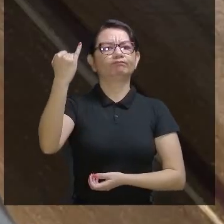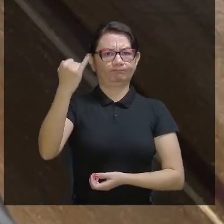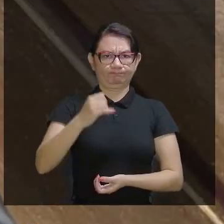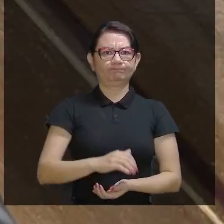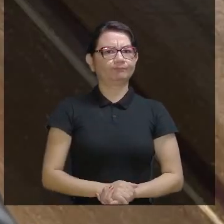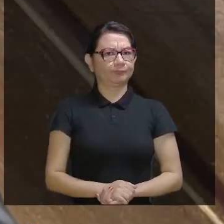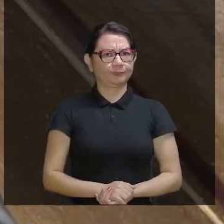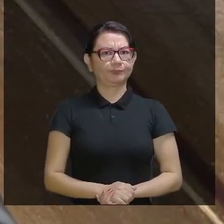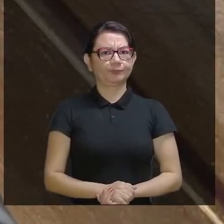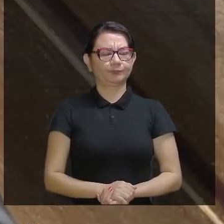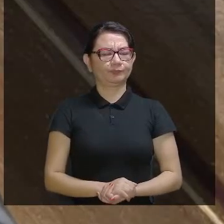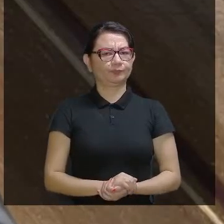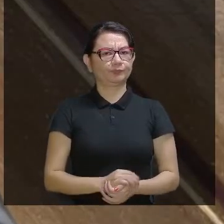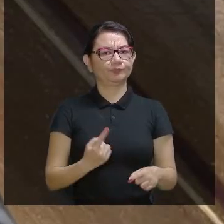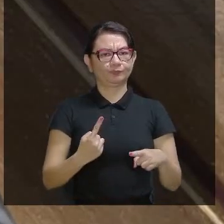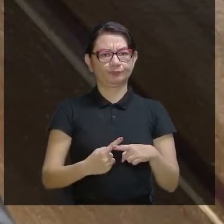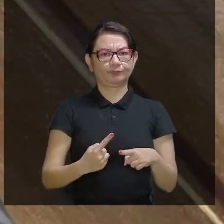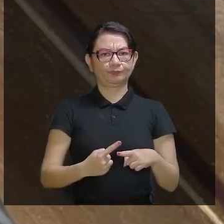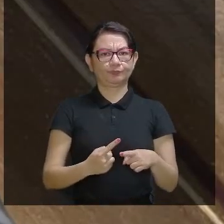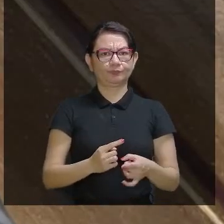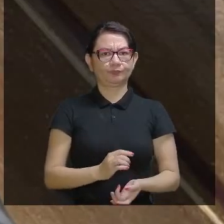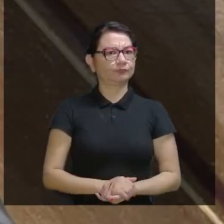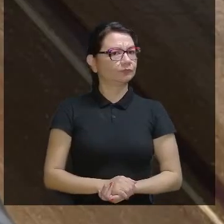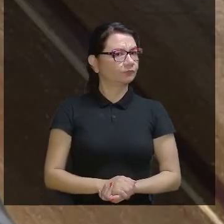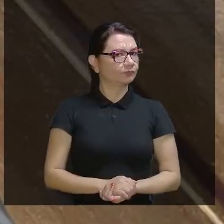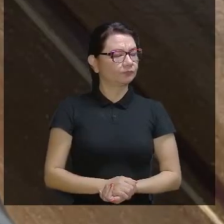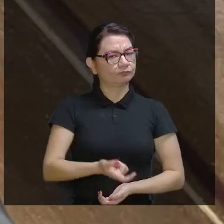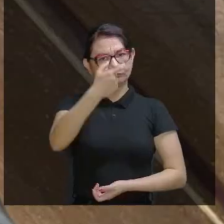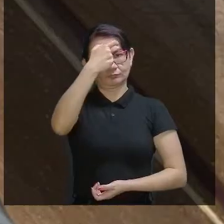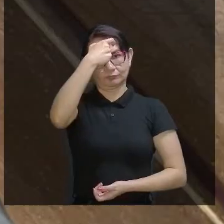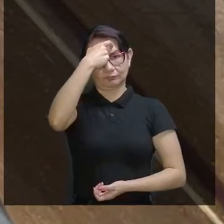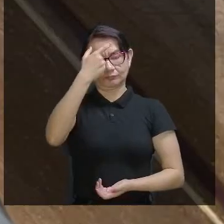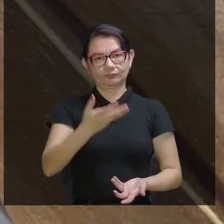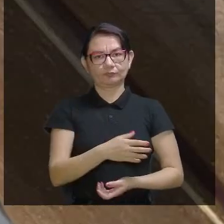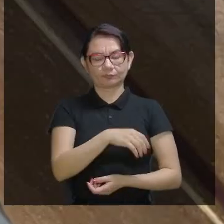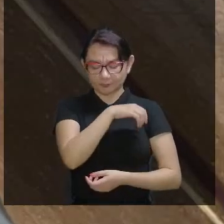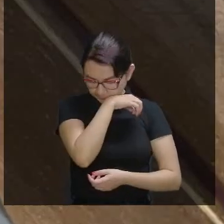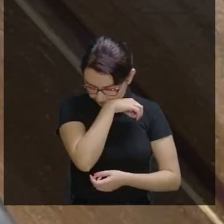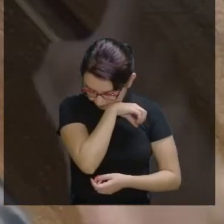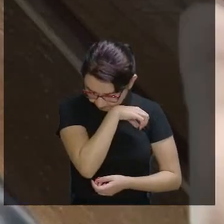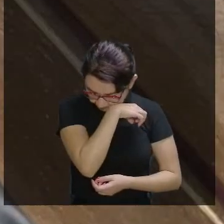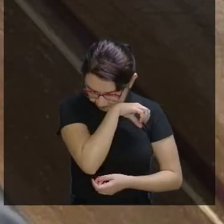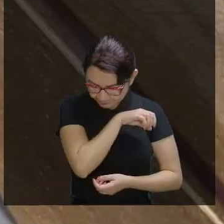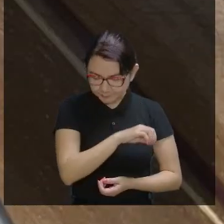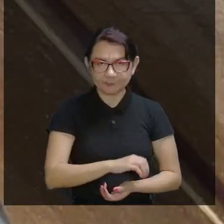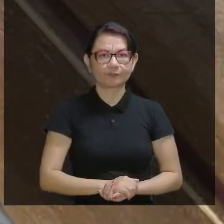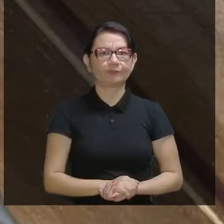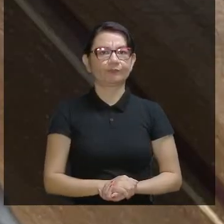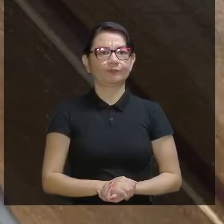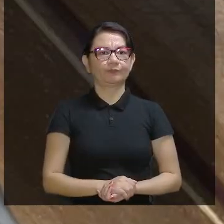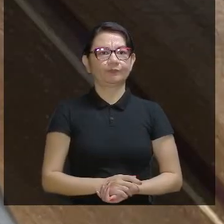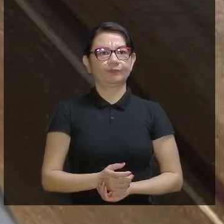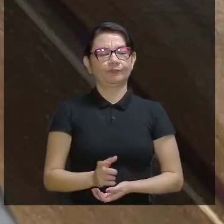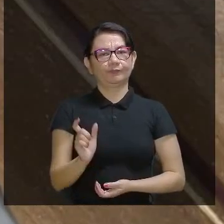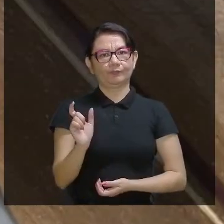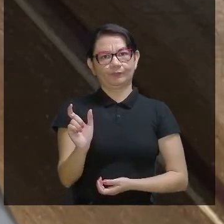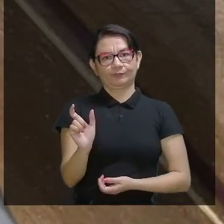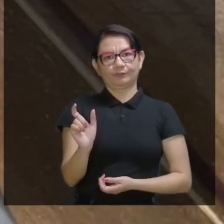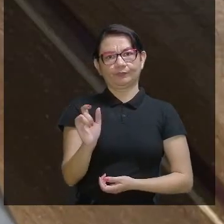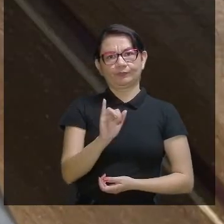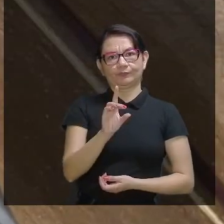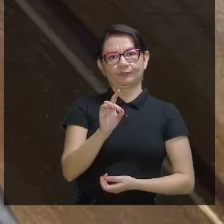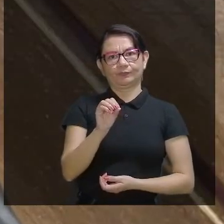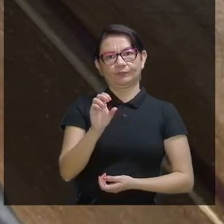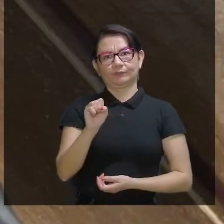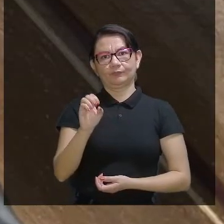muito bonito, que é exatamente a conscientização agora dos nossos idosos, eis aí a palavra que a nossa embaixadora usou e disse que é